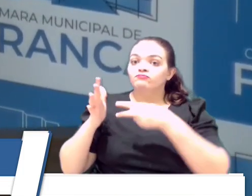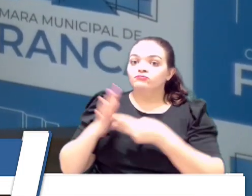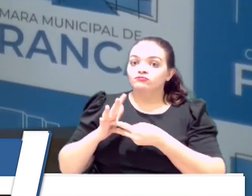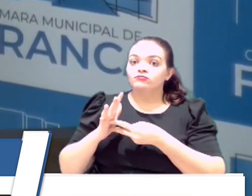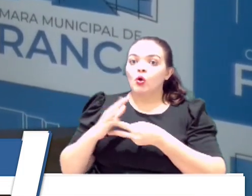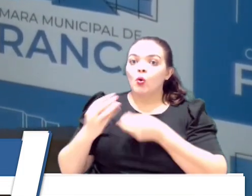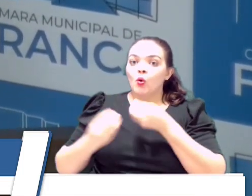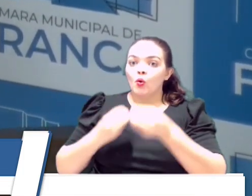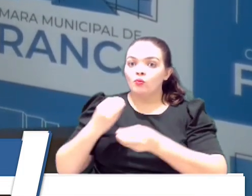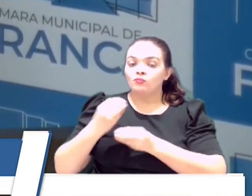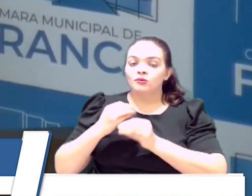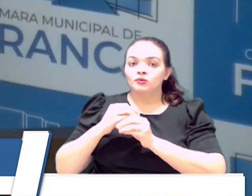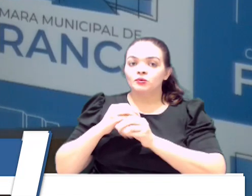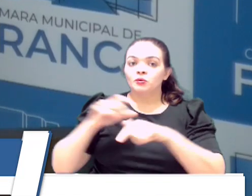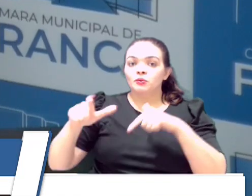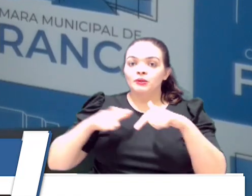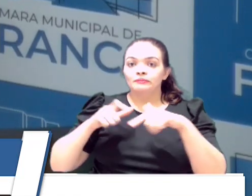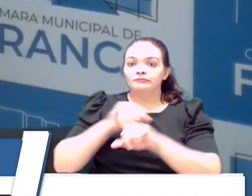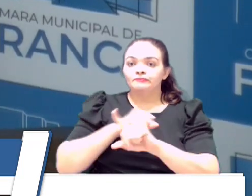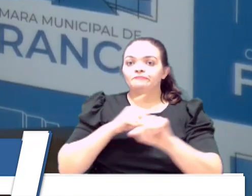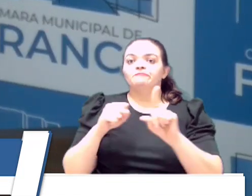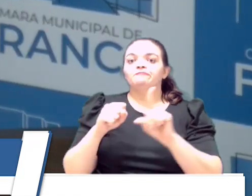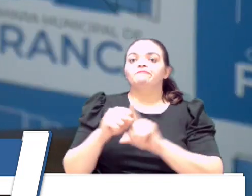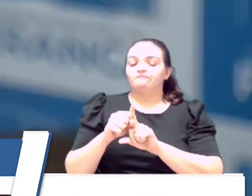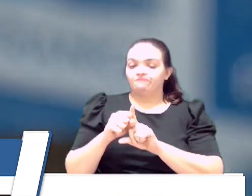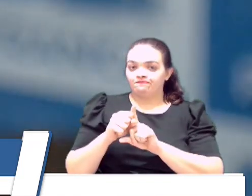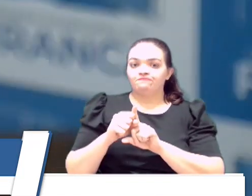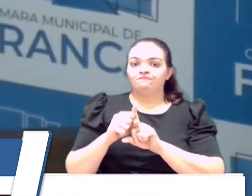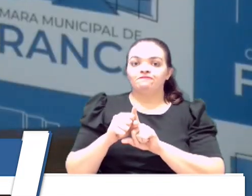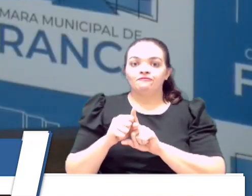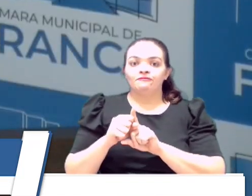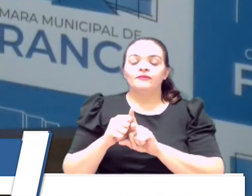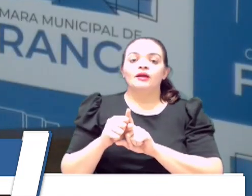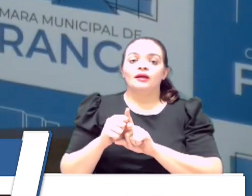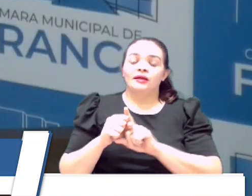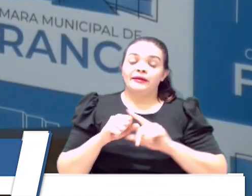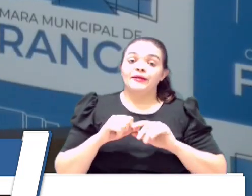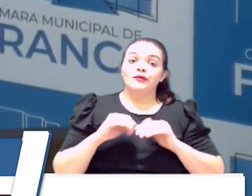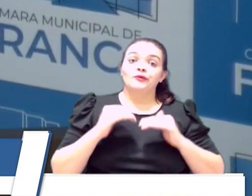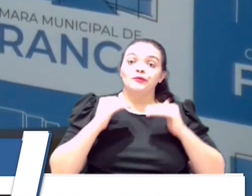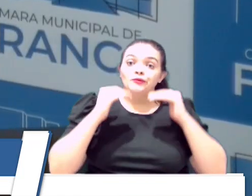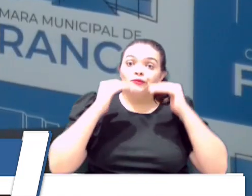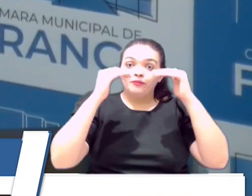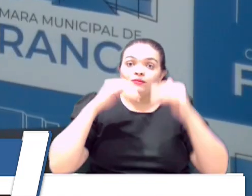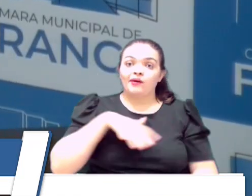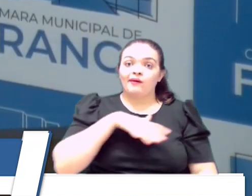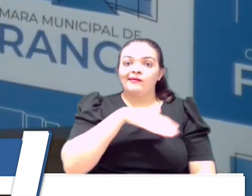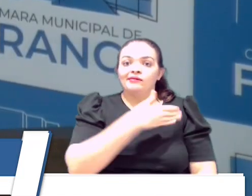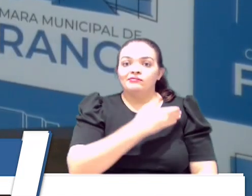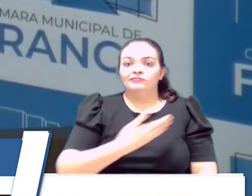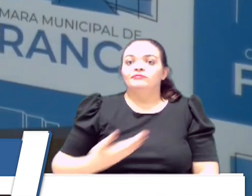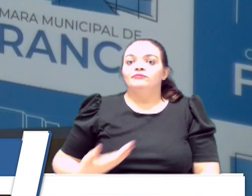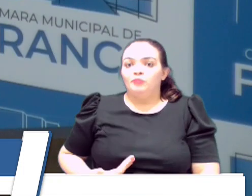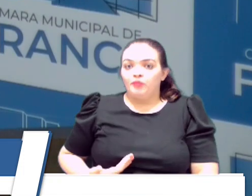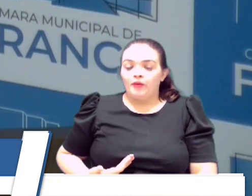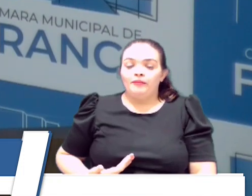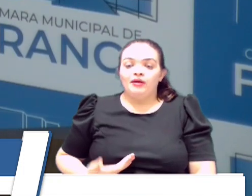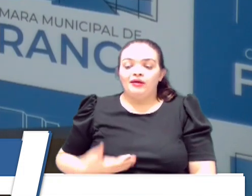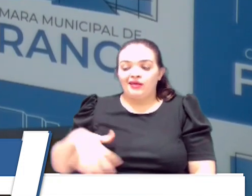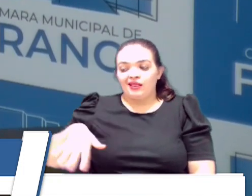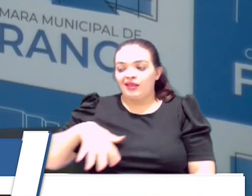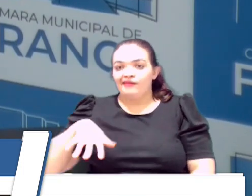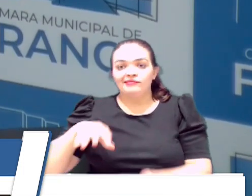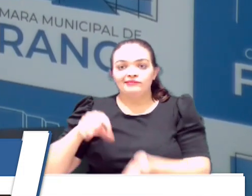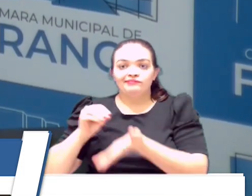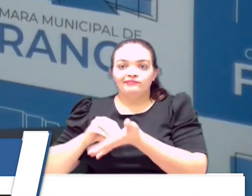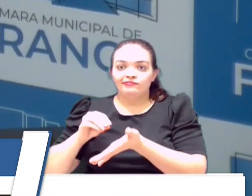de ação social, e muitas vezes sendo superior ao que o poder público deixa de fazer.